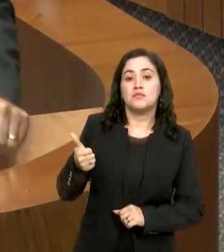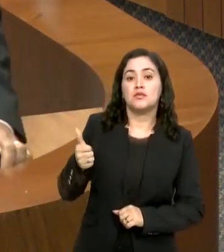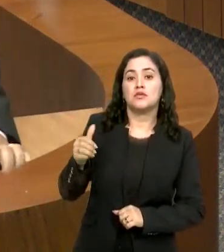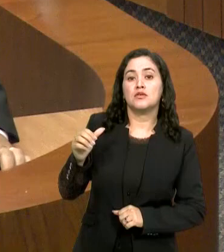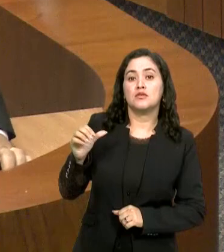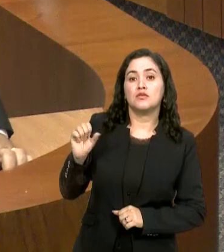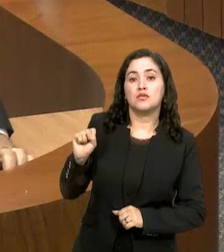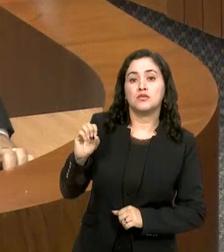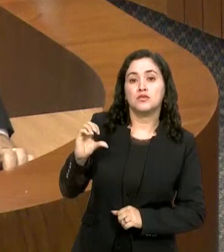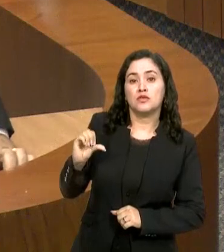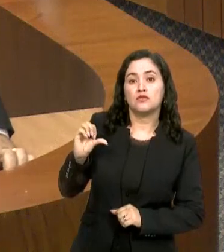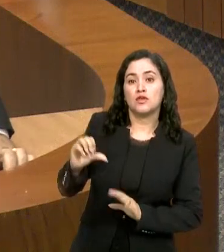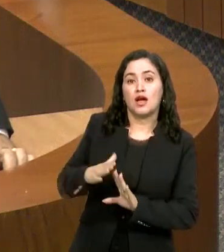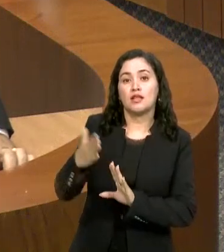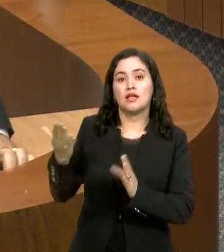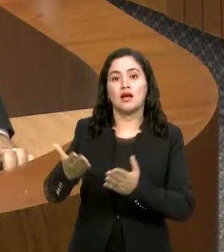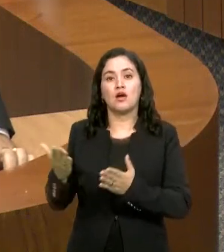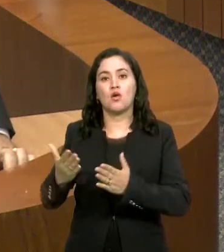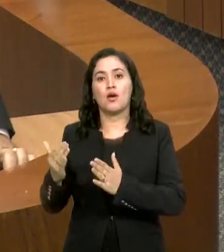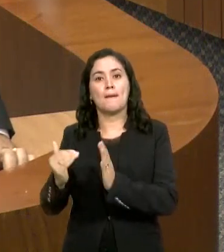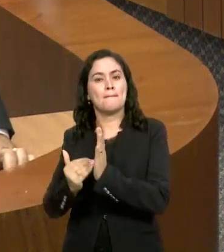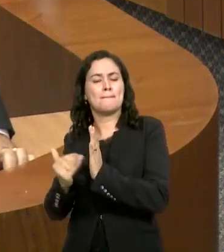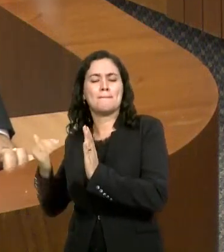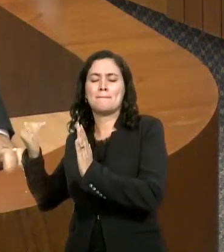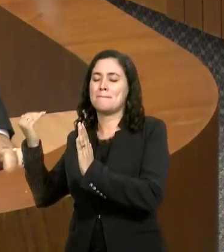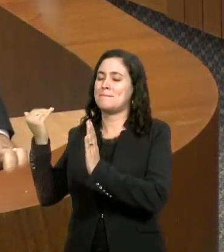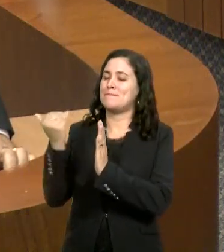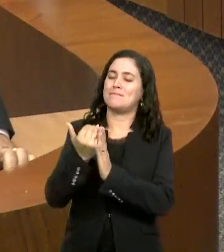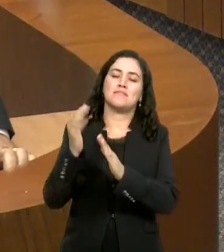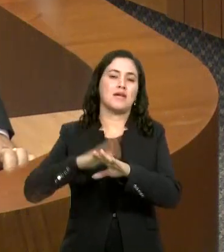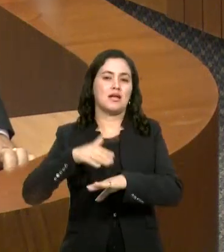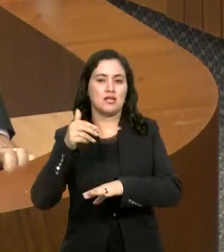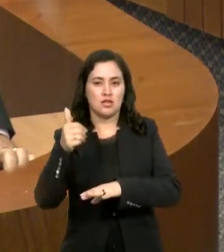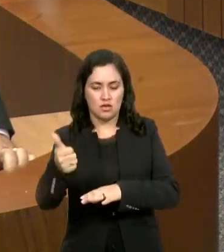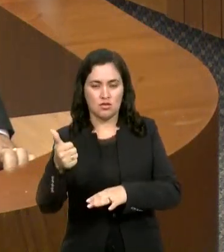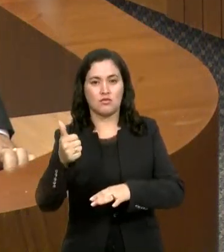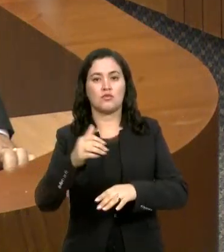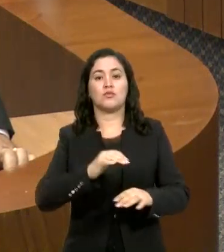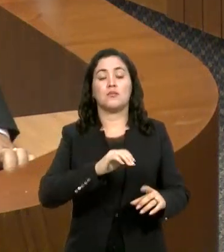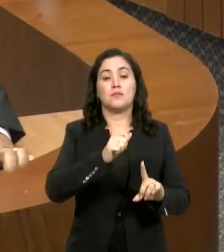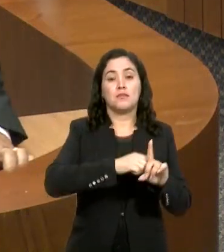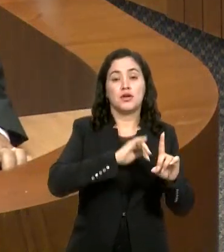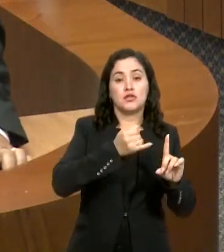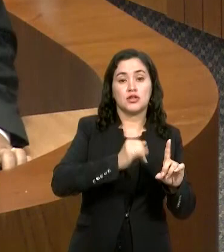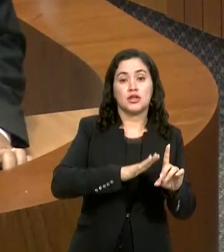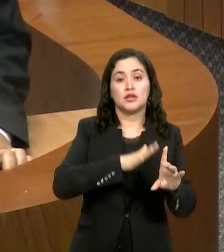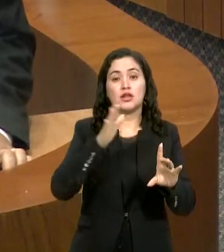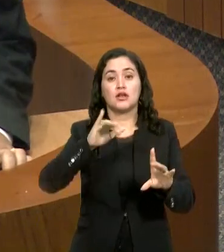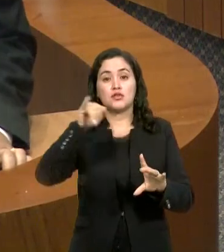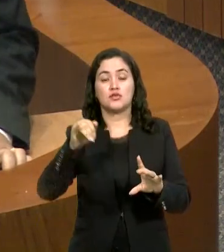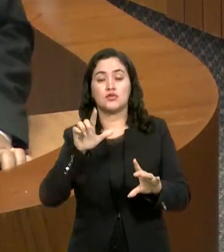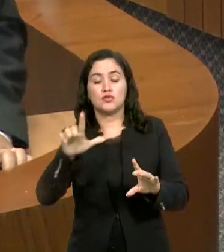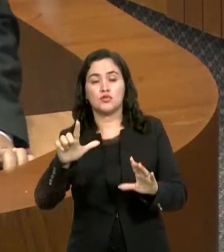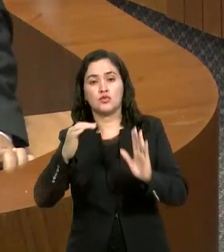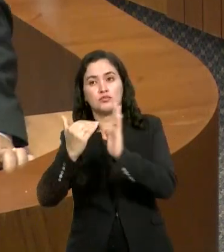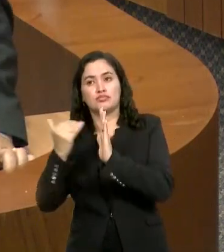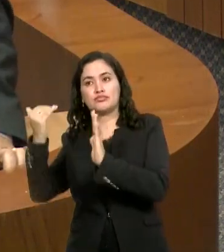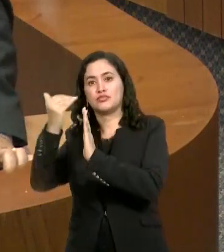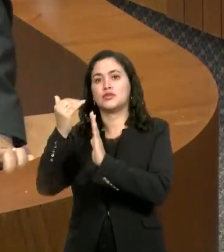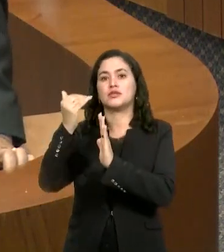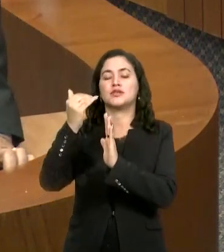9 bilhões de dólares em julho, o melhor resultado da história. De janeiro a julho, superávit de 54 bilhões de